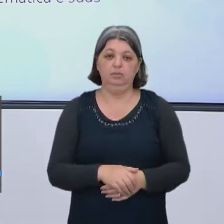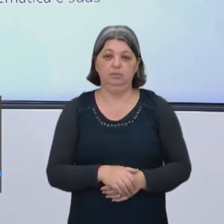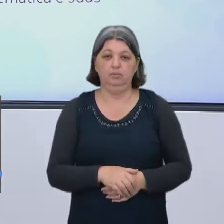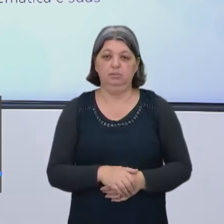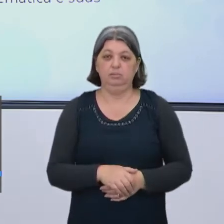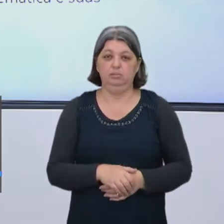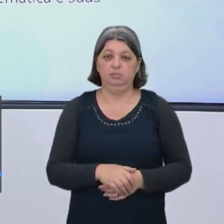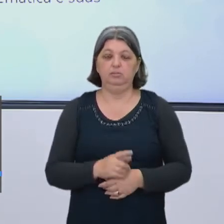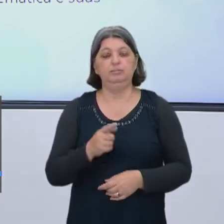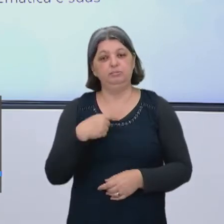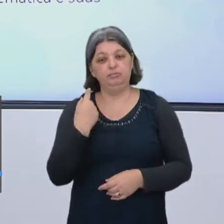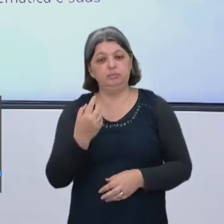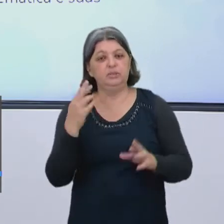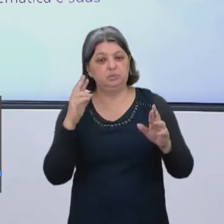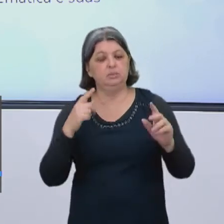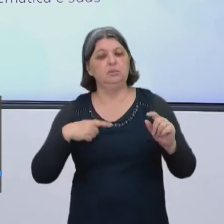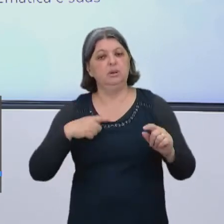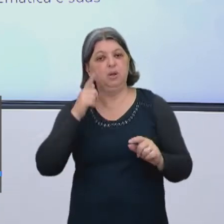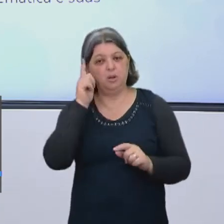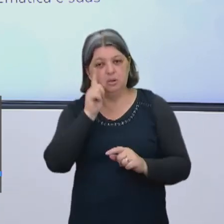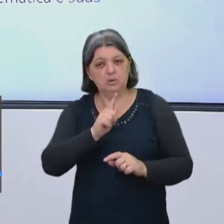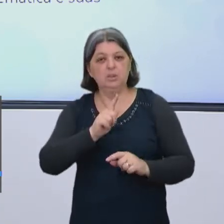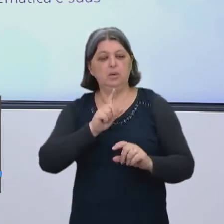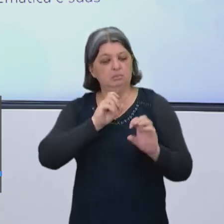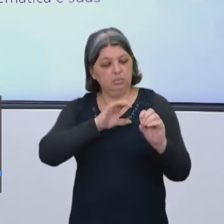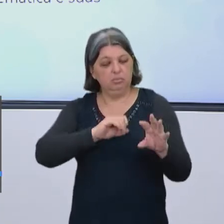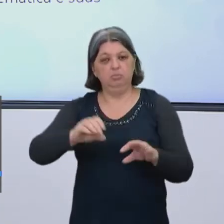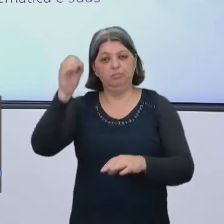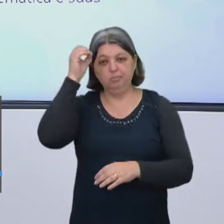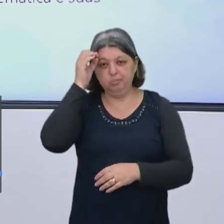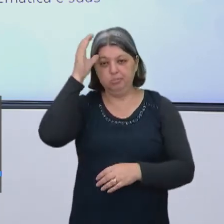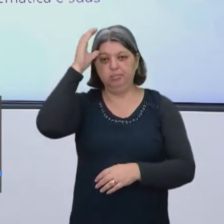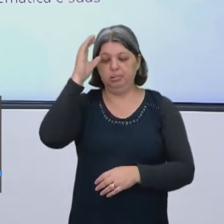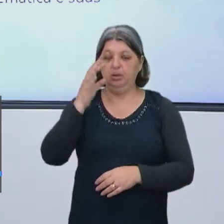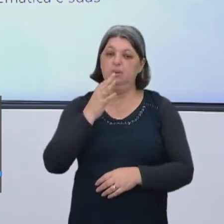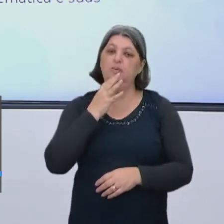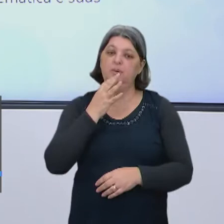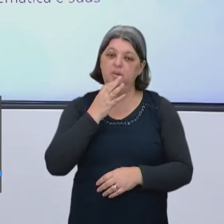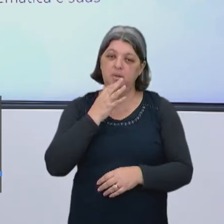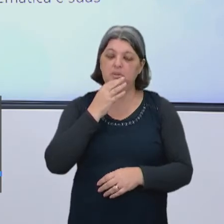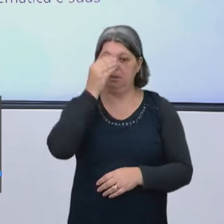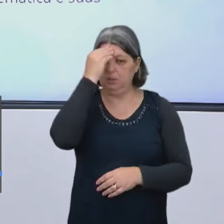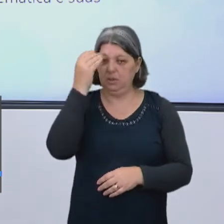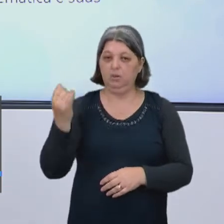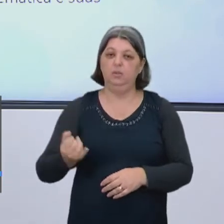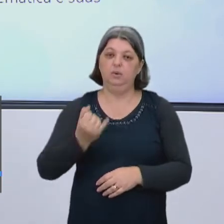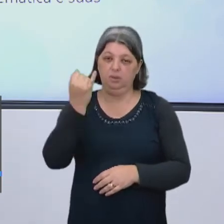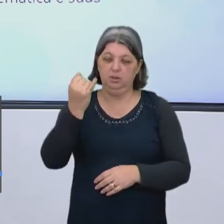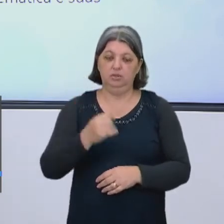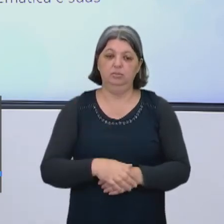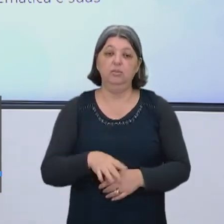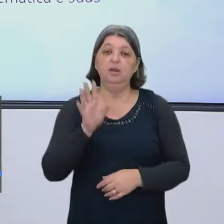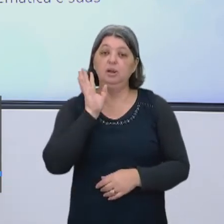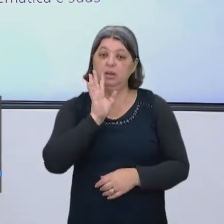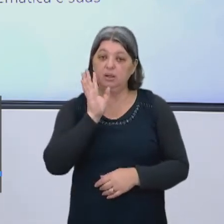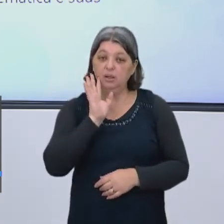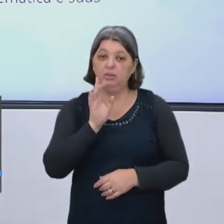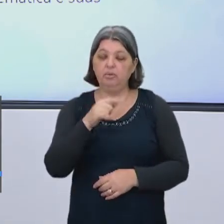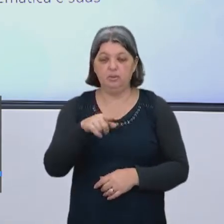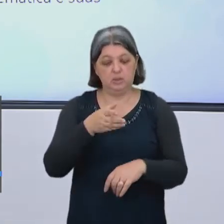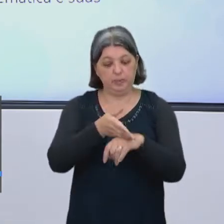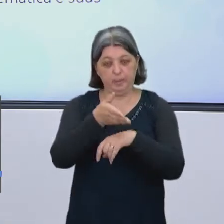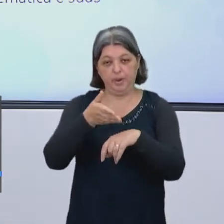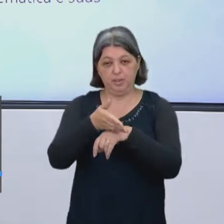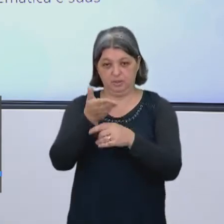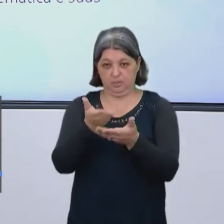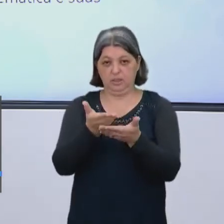seja bastante produtivo e que gere conhecimento significativo, ok? Sempre muito legal, quando vocês participam